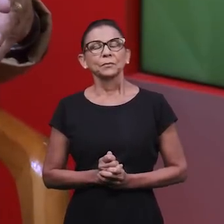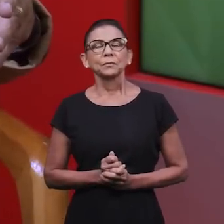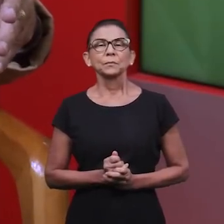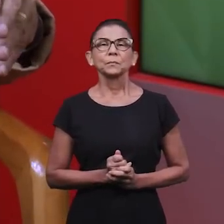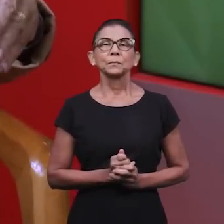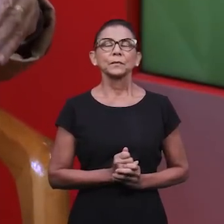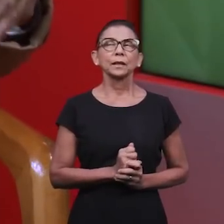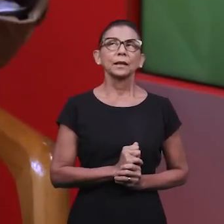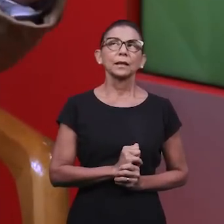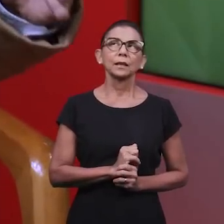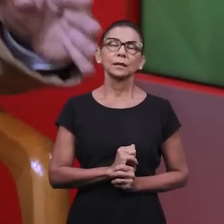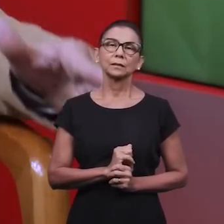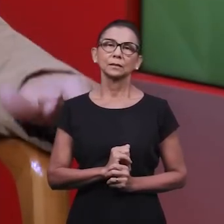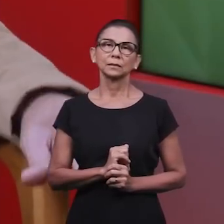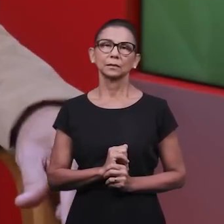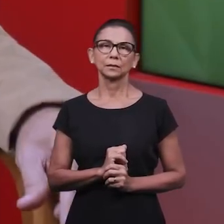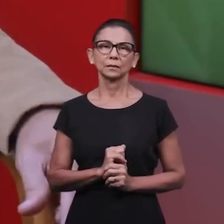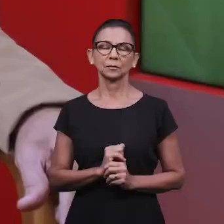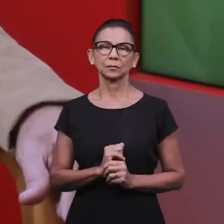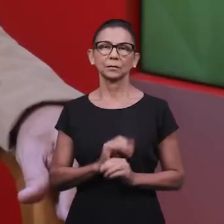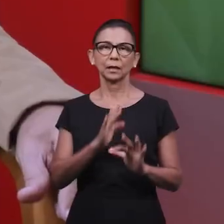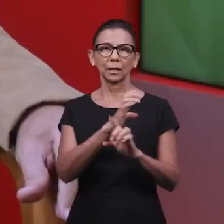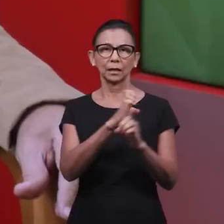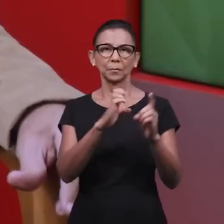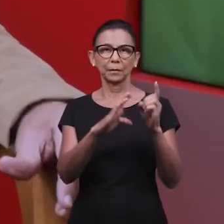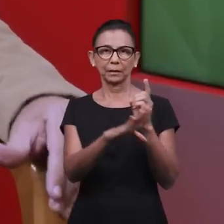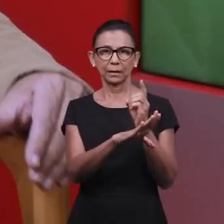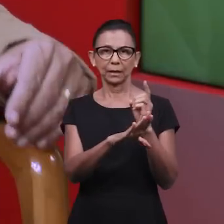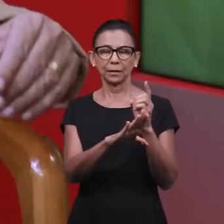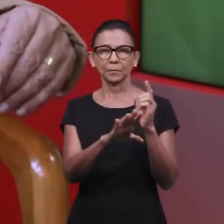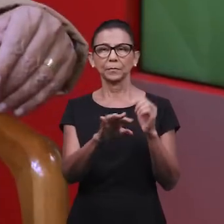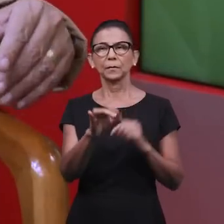estão assistindo à escola bíblica,